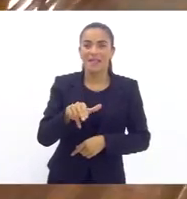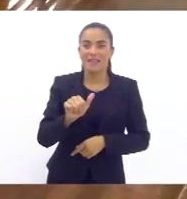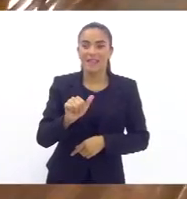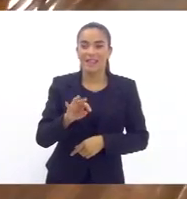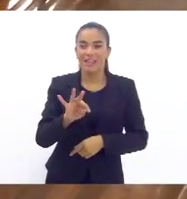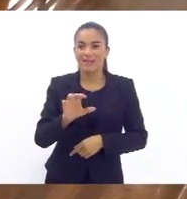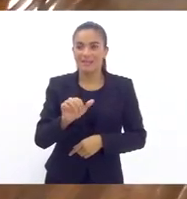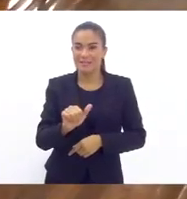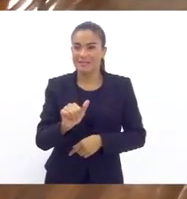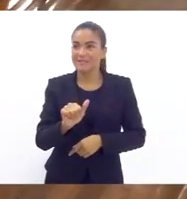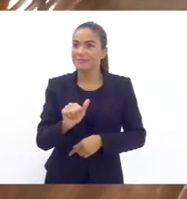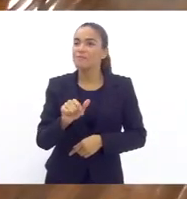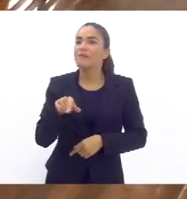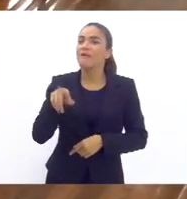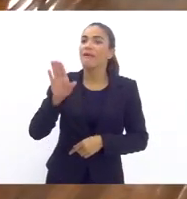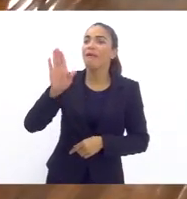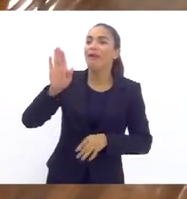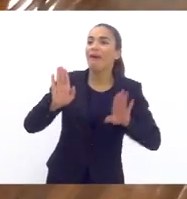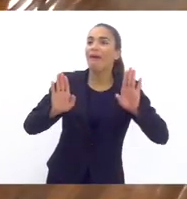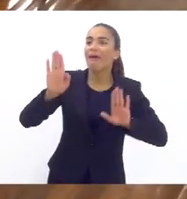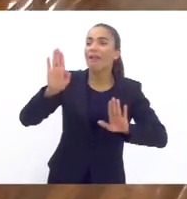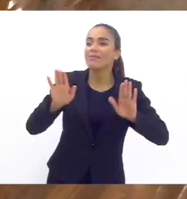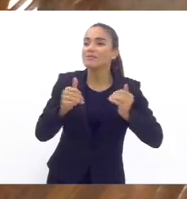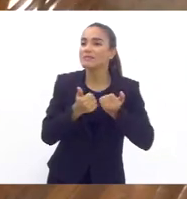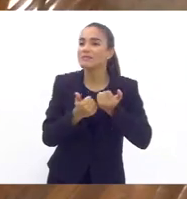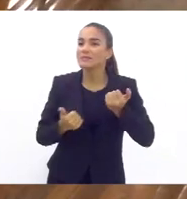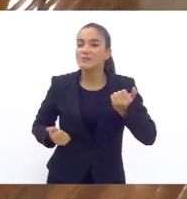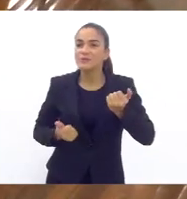quem que é do Flávio serafini